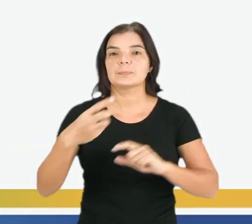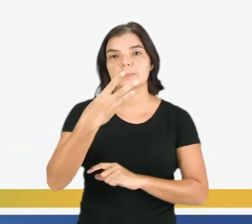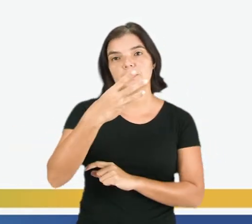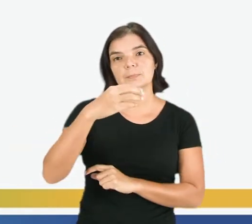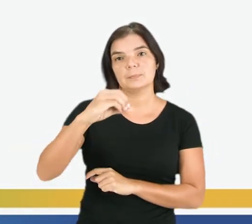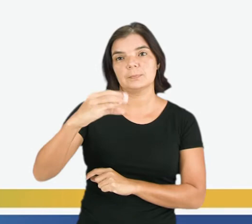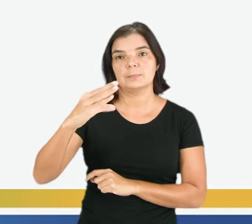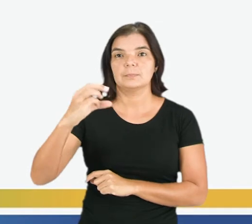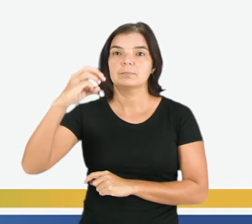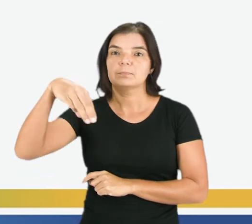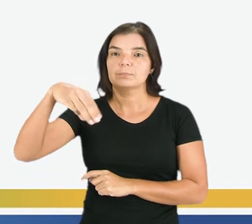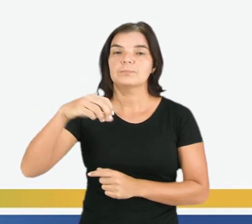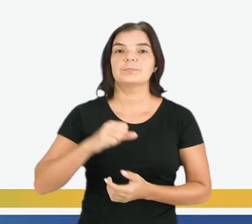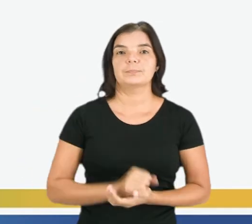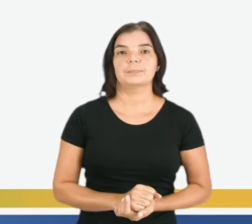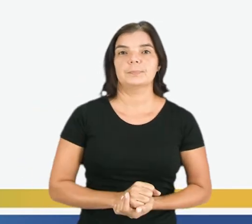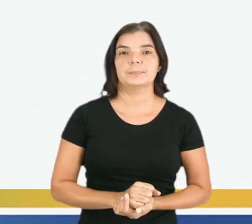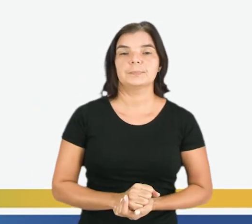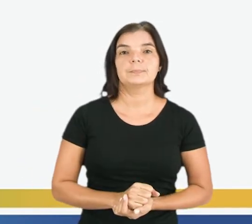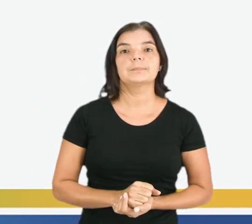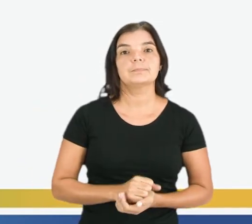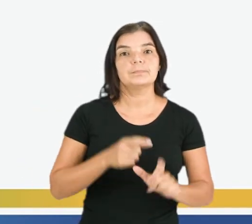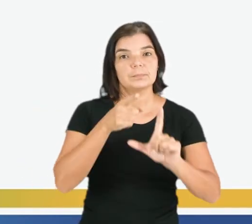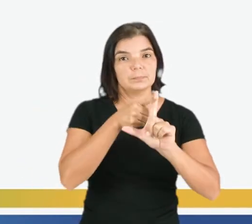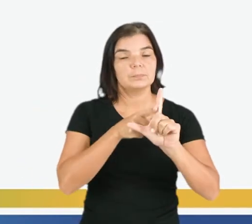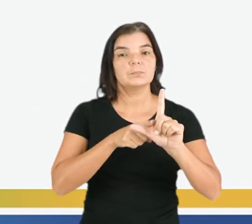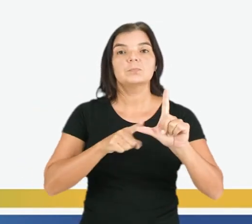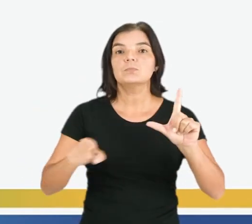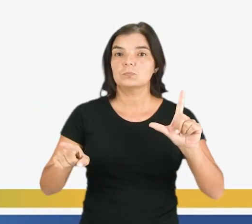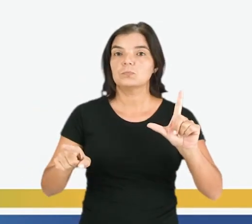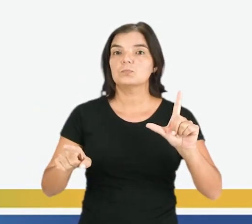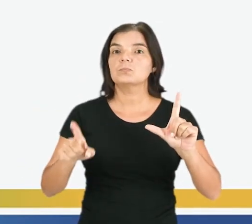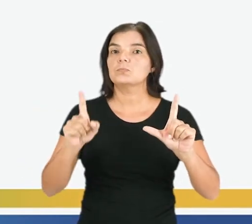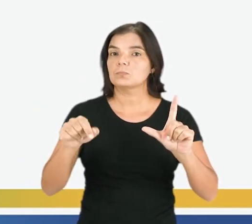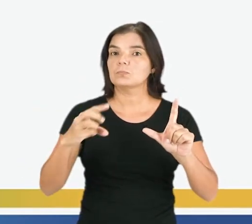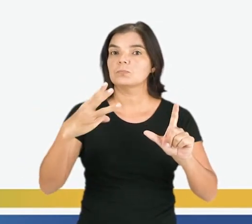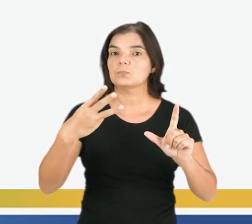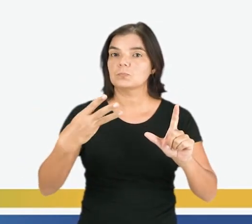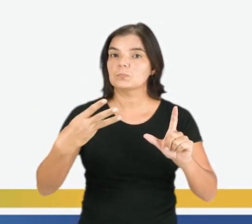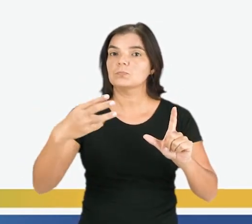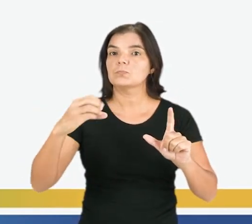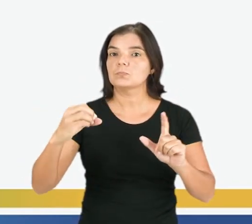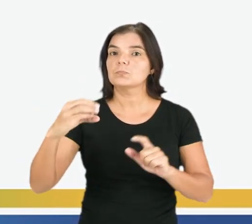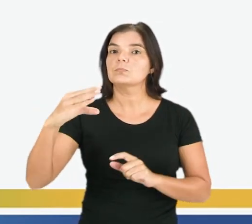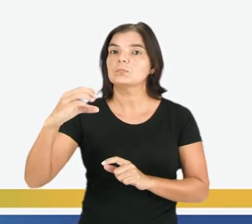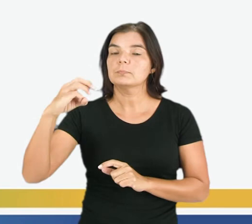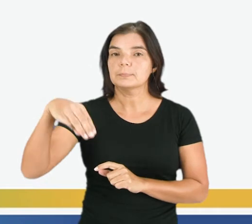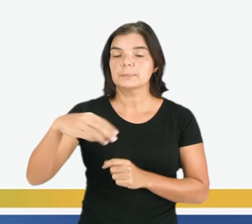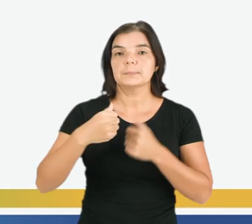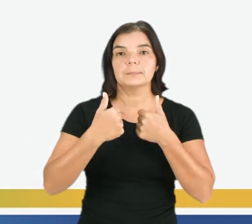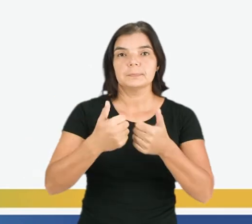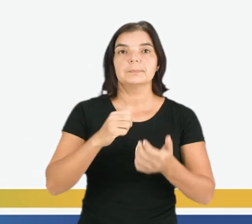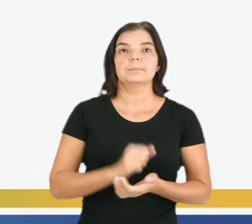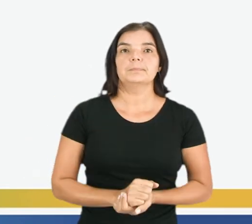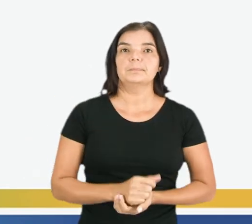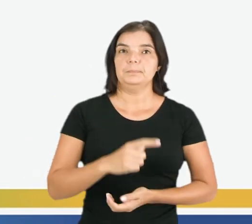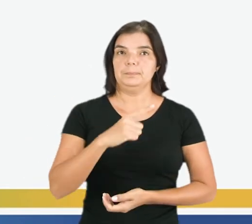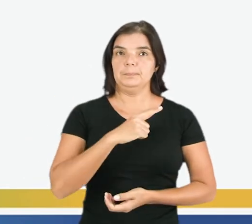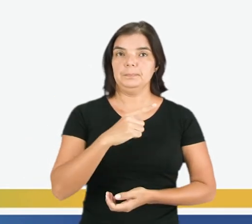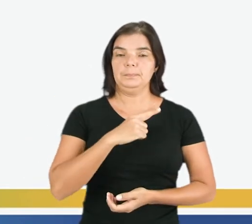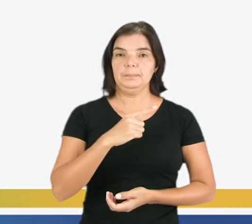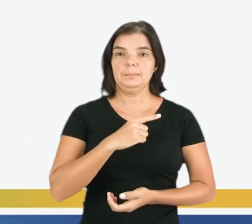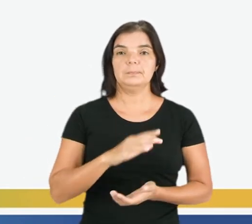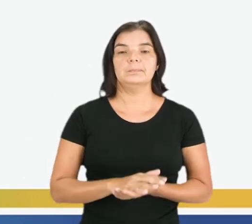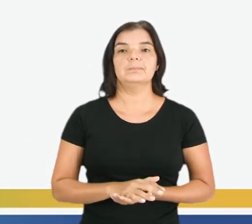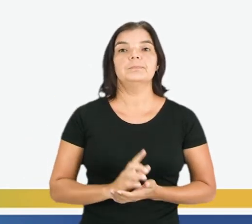30 centímetros. Então, essa régua aqui, o padrão dela é só 30 centímetros, tudo bem? E nós temos também essa